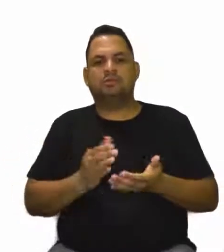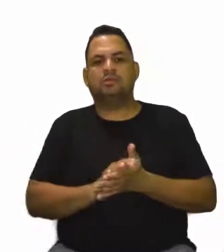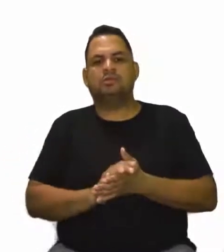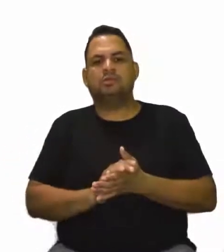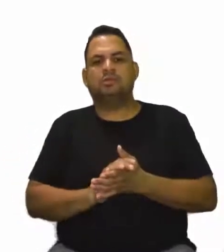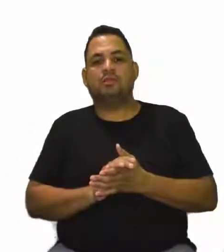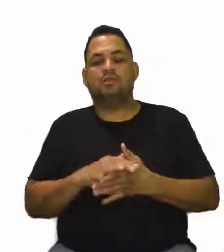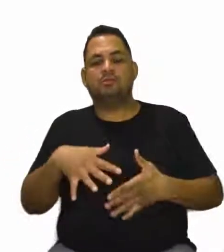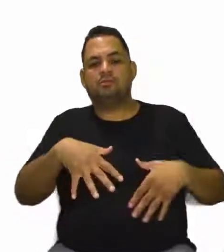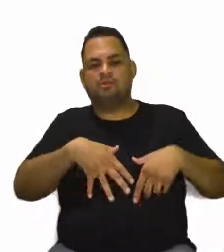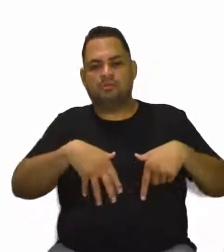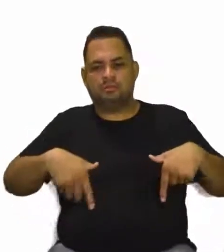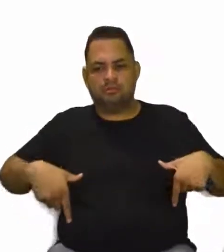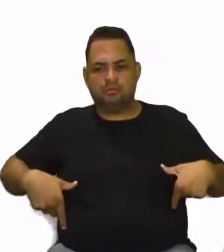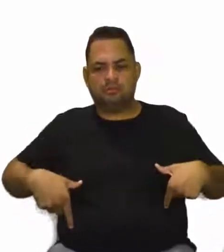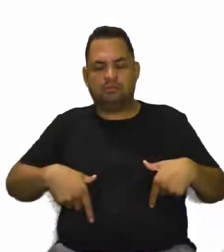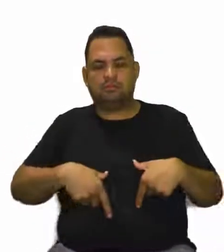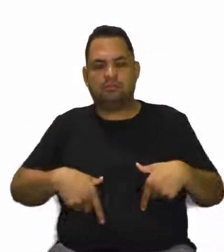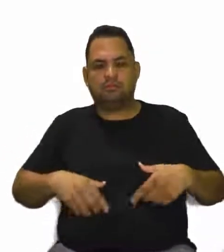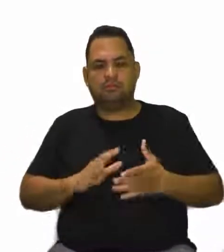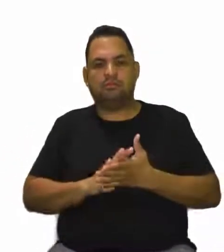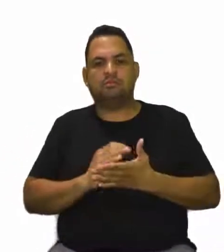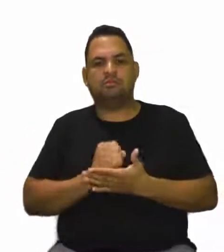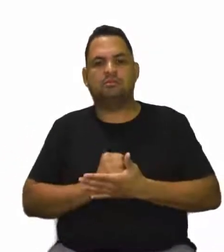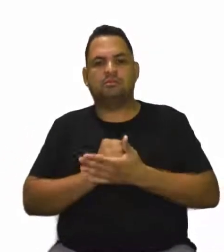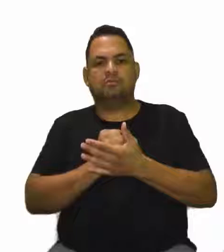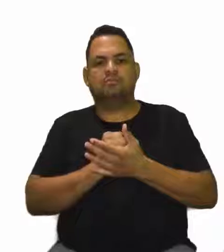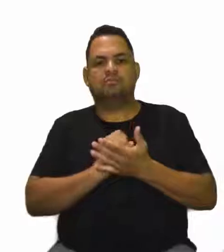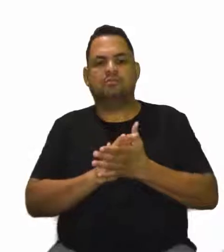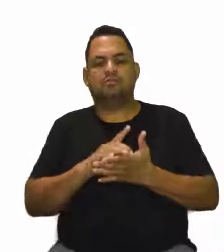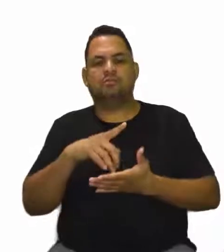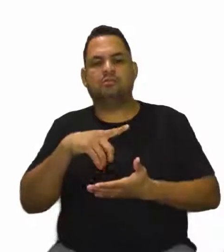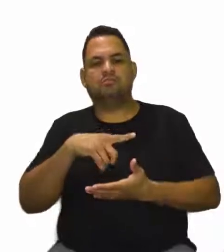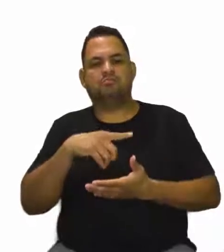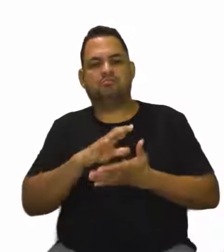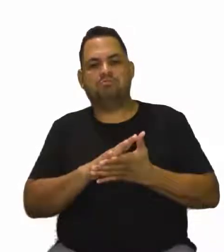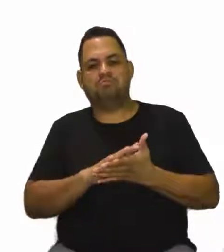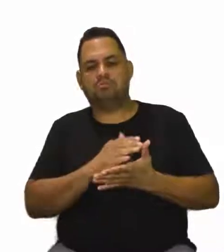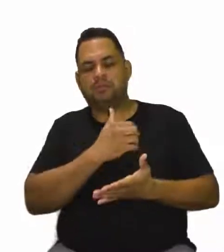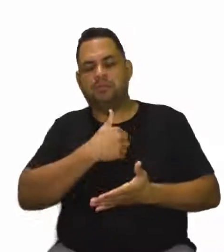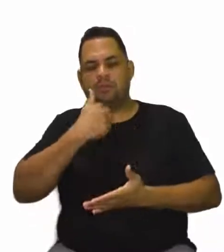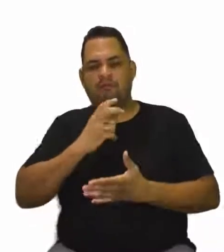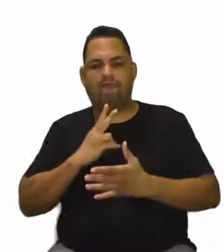E essa região vai me ajudar o quê? A produzir melhor a